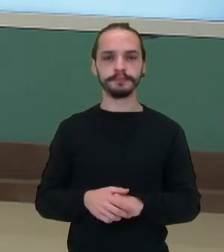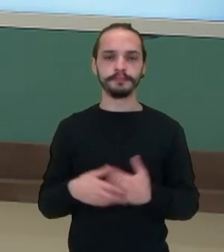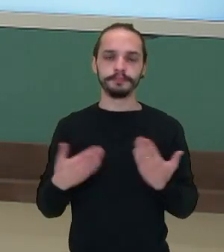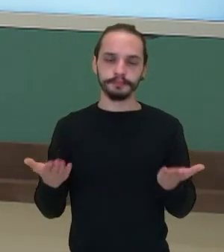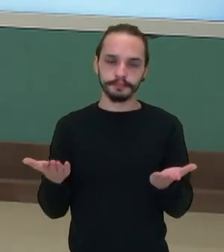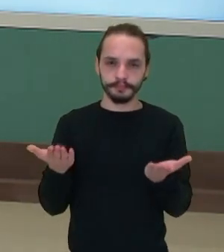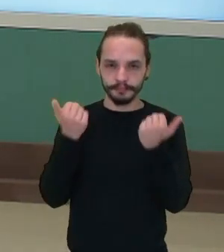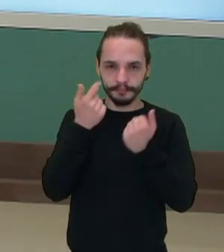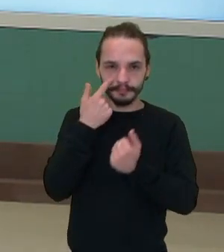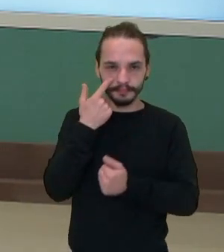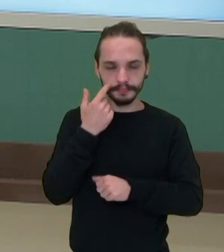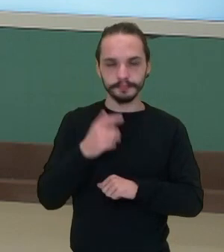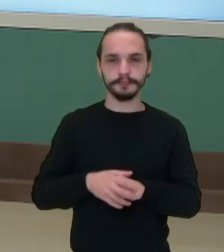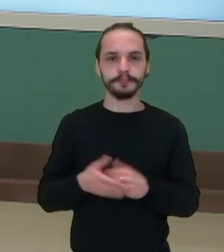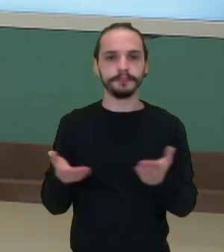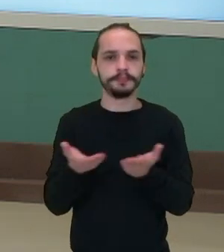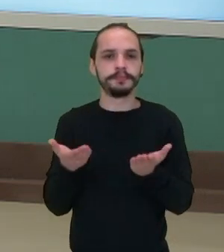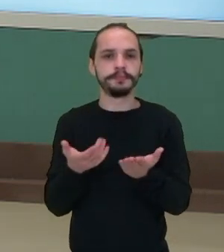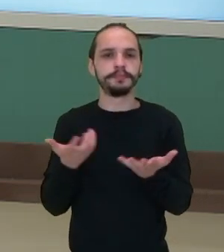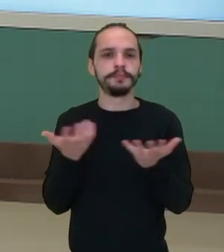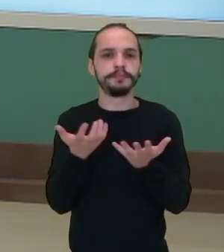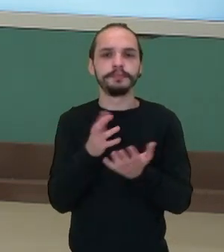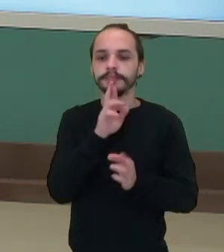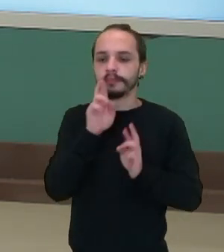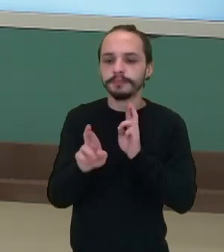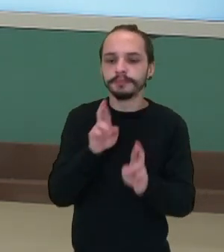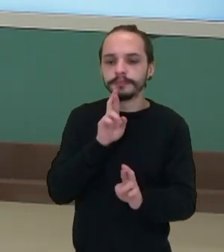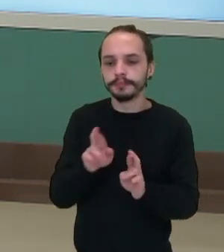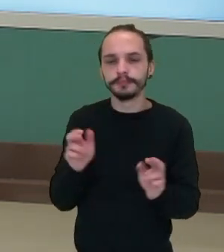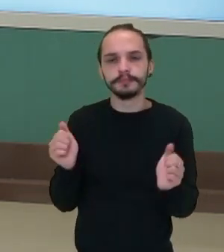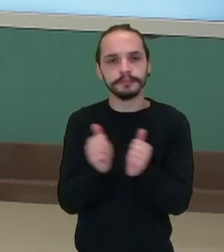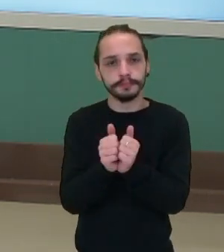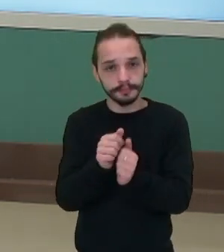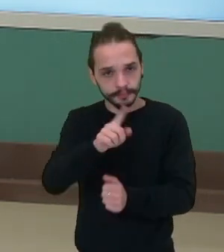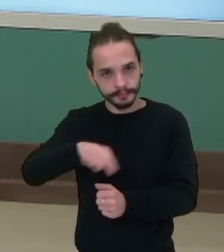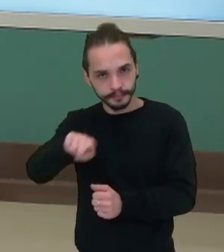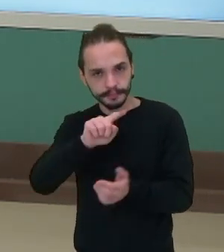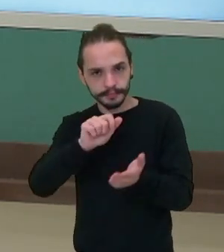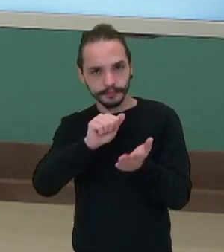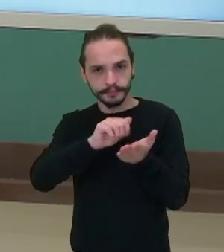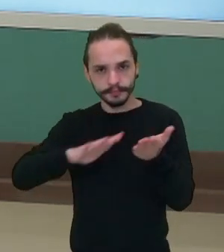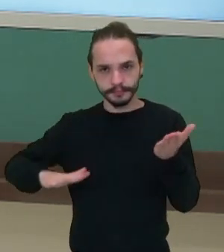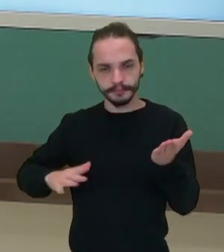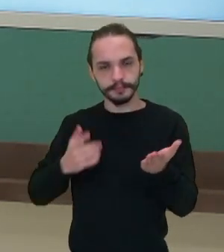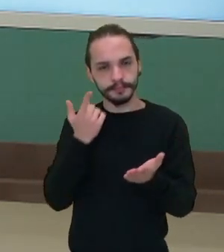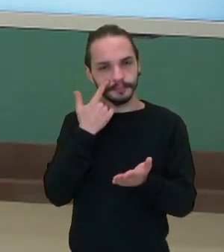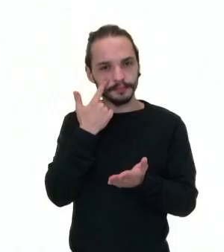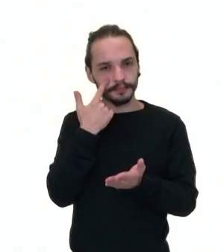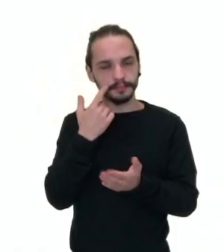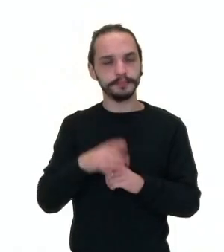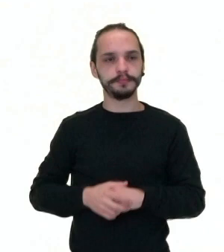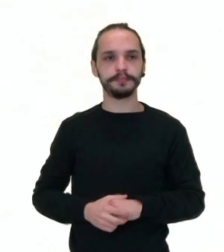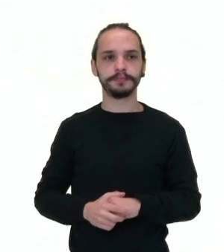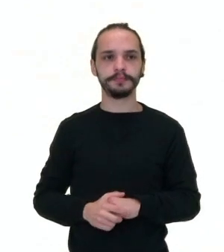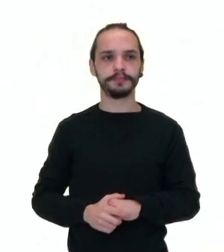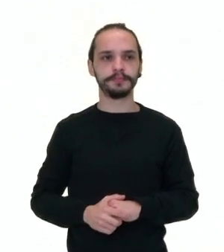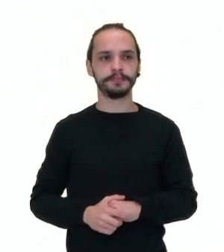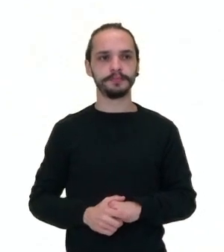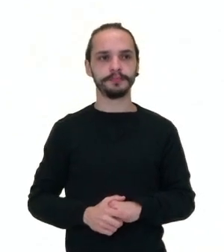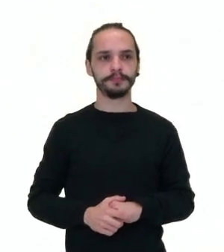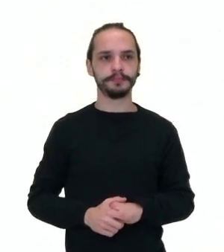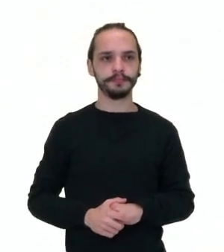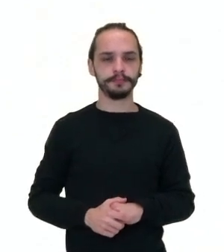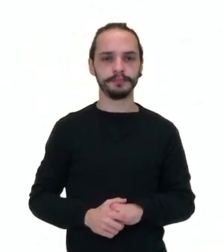lá. Bem, eu quero agora resolver aqui com vocês uma atividade, certo? Então acompanhem comigo aqui no vídeo. O dono